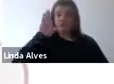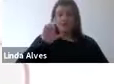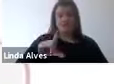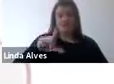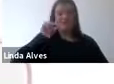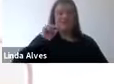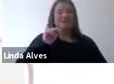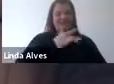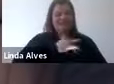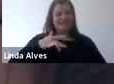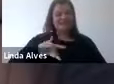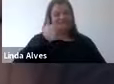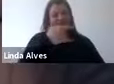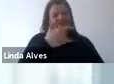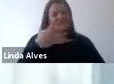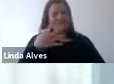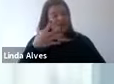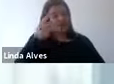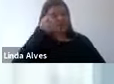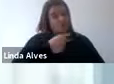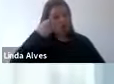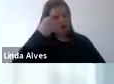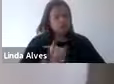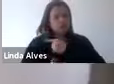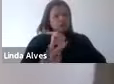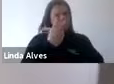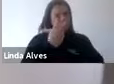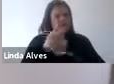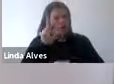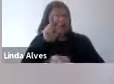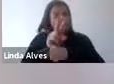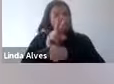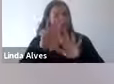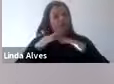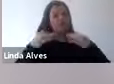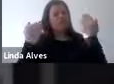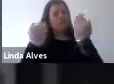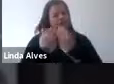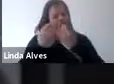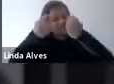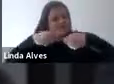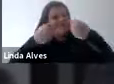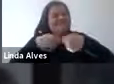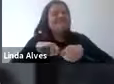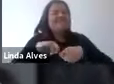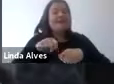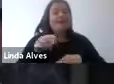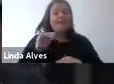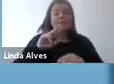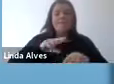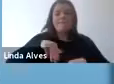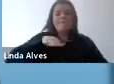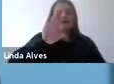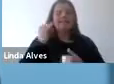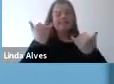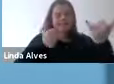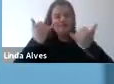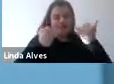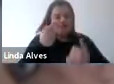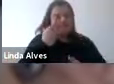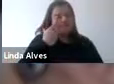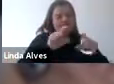24 Horas. Cuide-se, você e sua família também irão precisar. Mais informações em